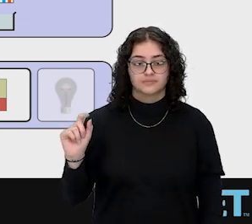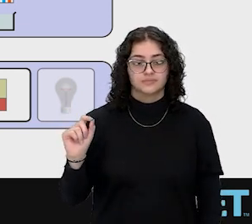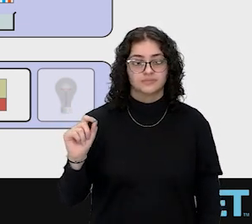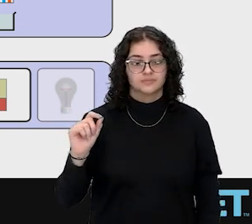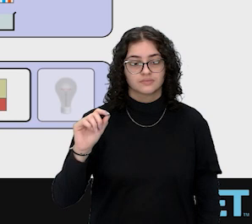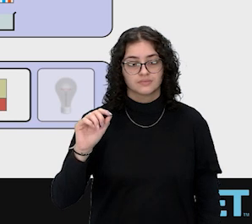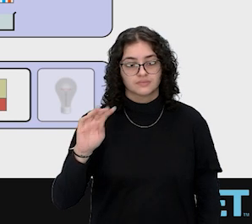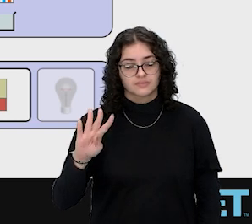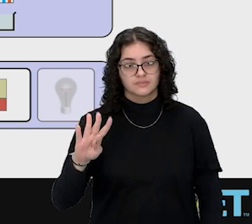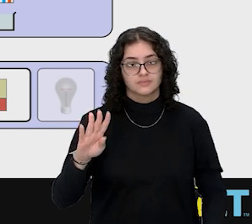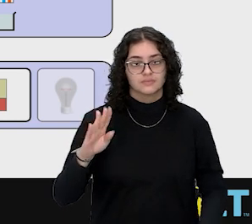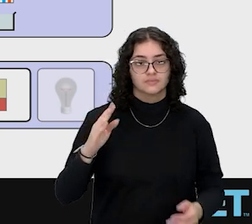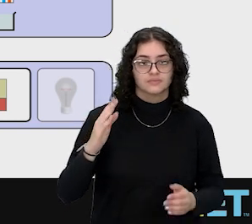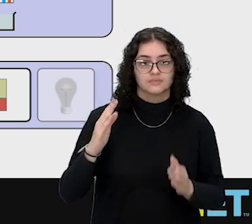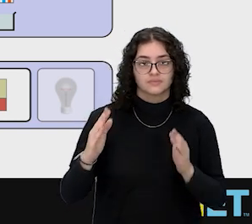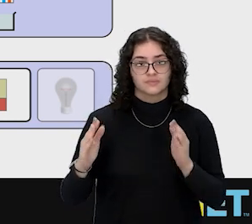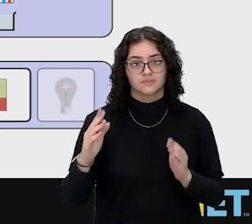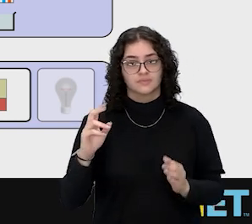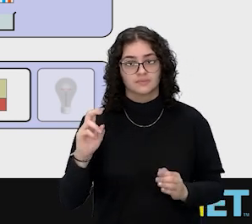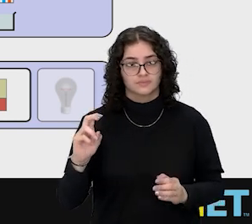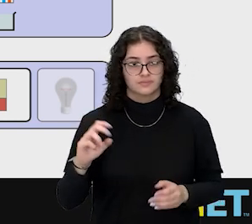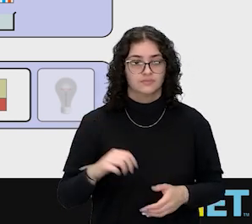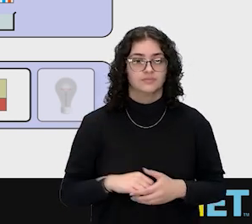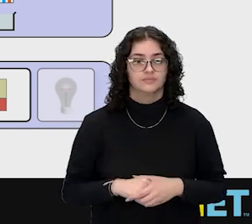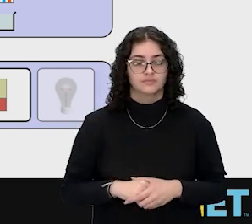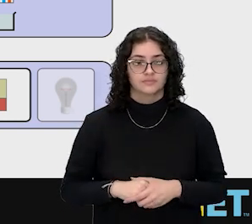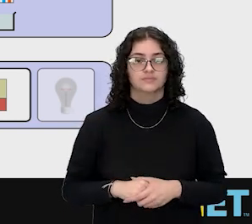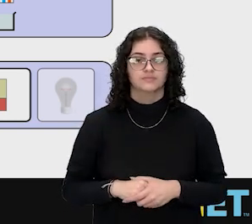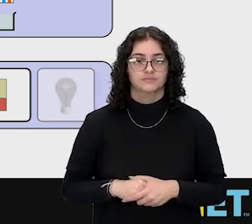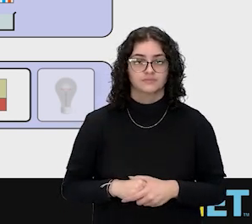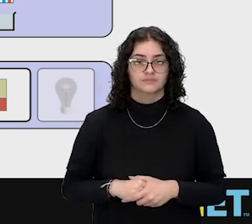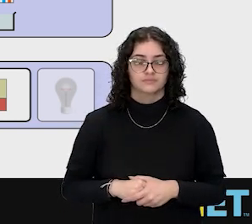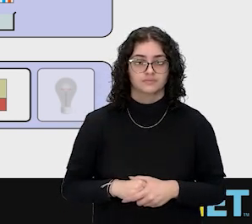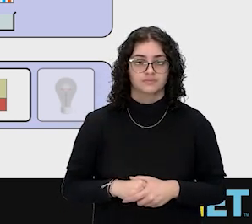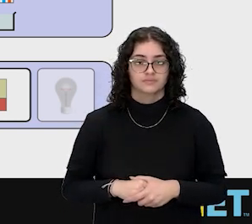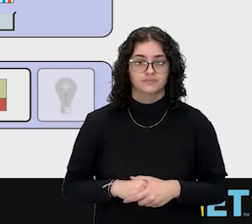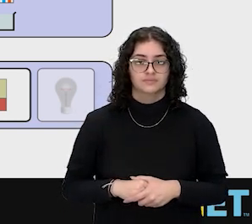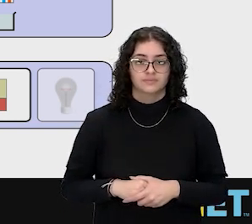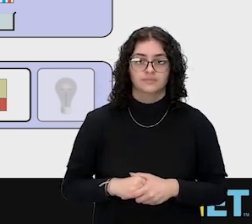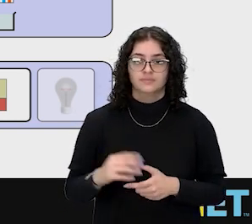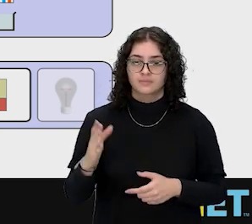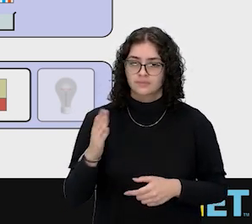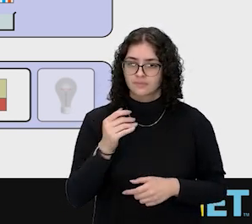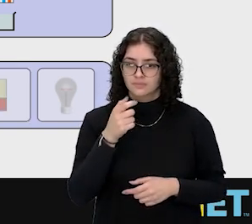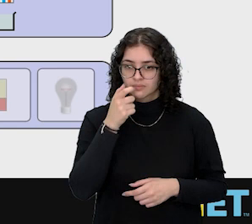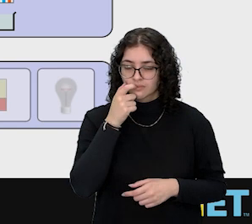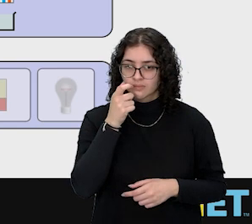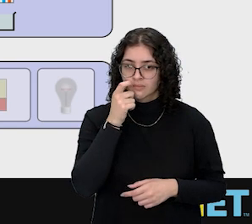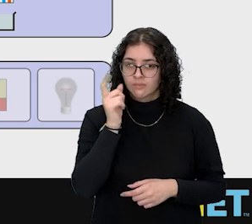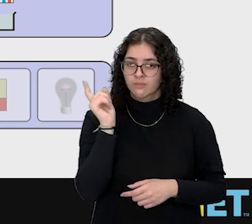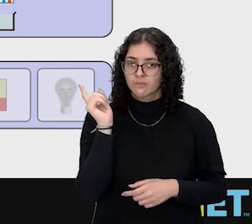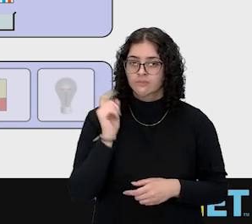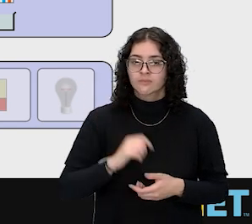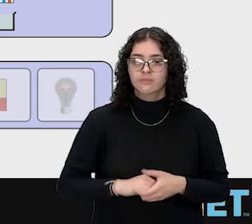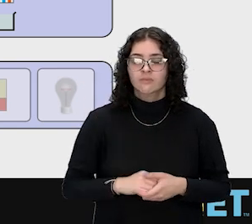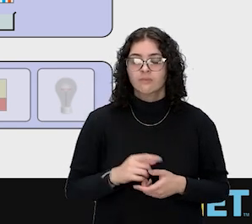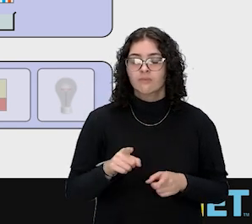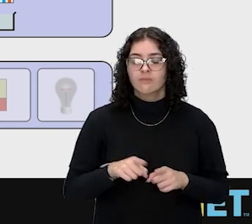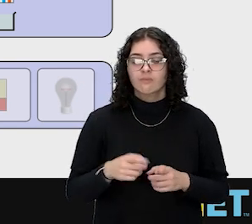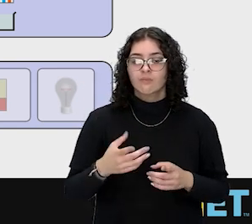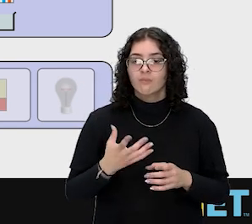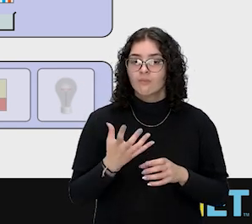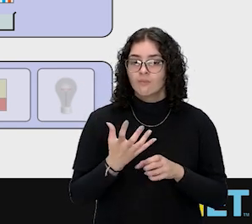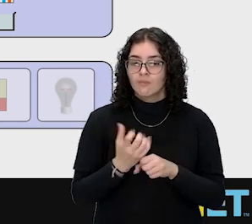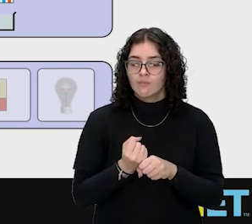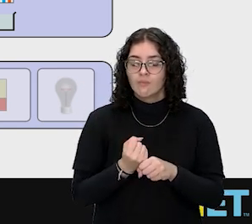aqui a coloração, né? Ó lá, 4 e 5. Vamos observar aqui agora o valor